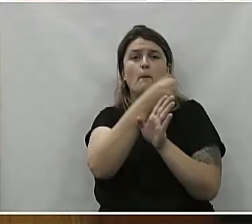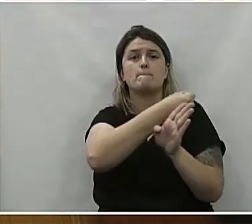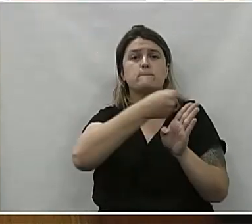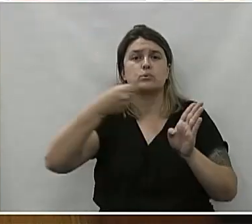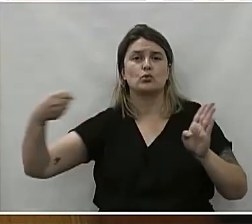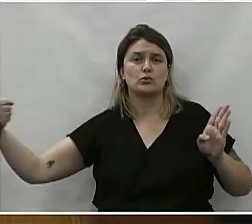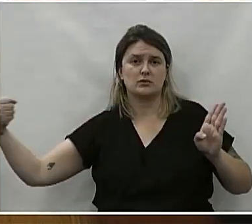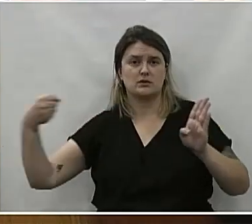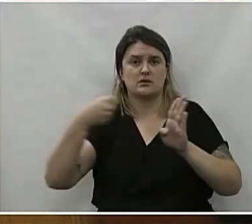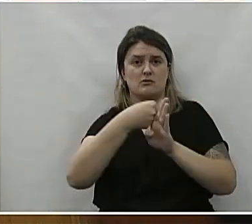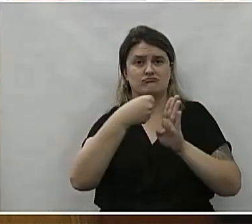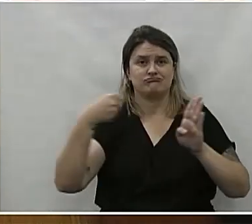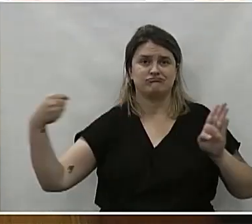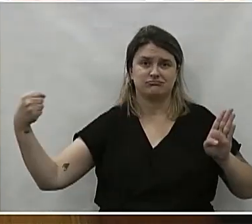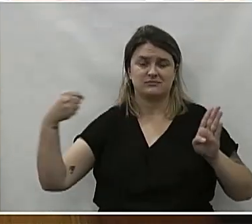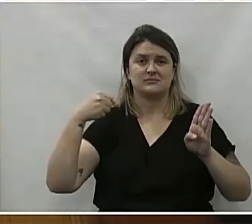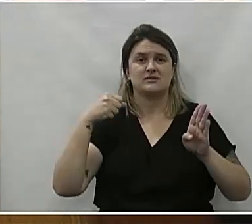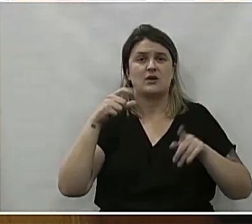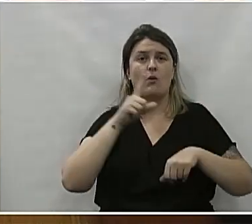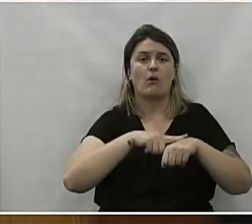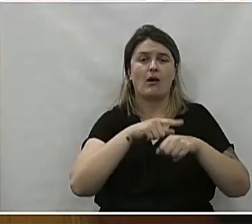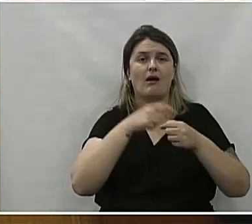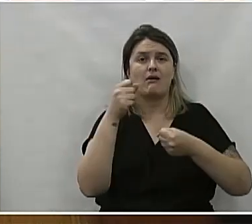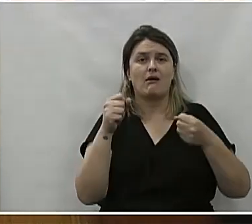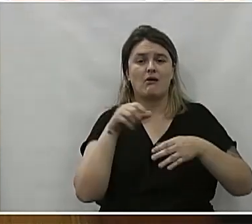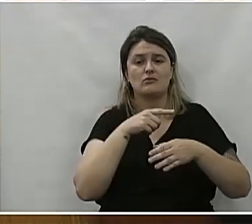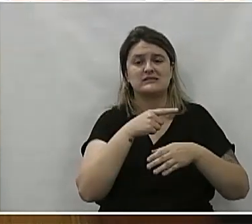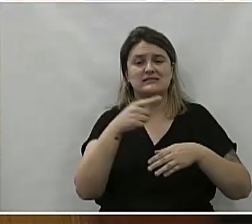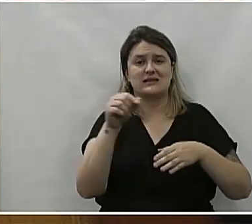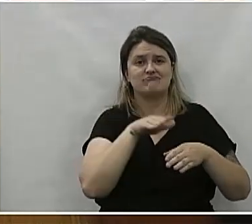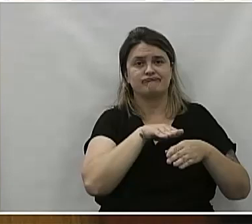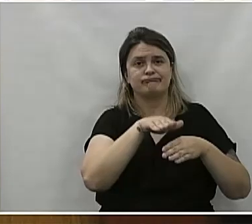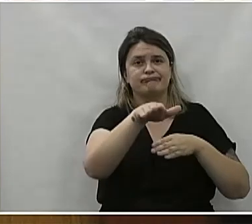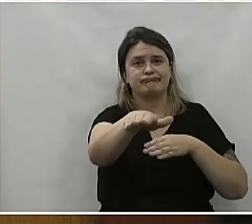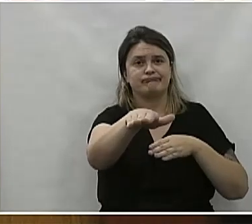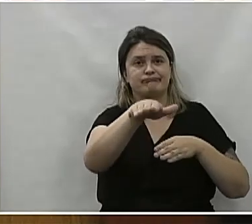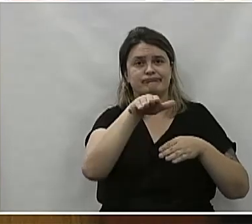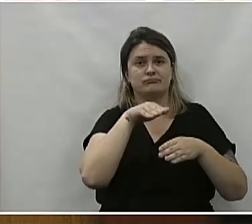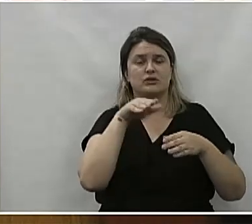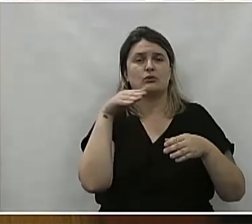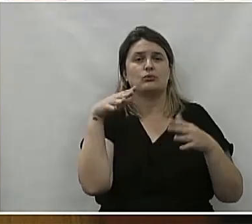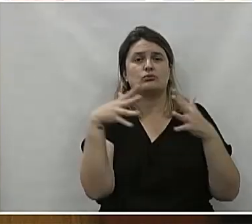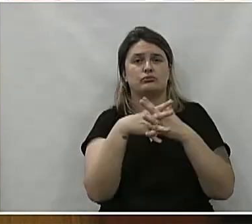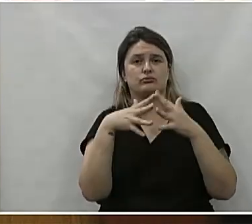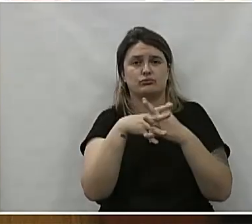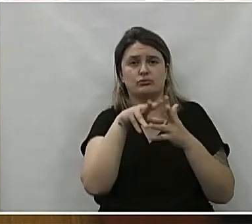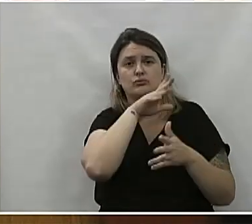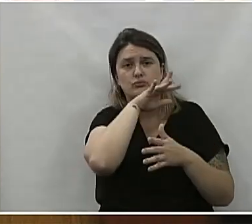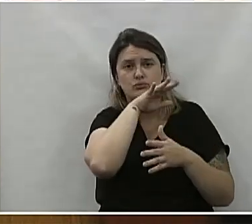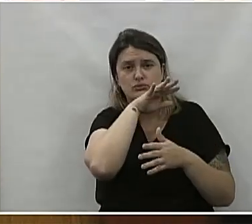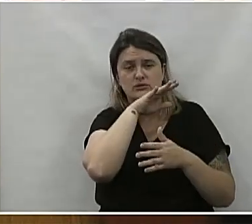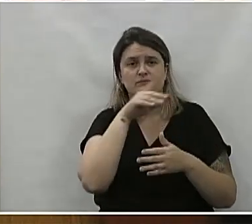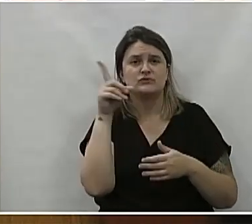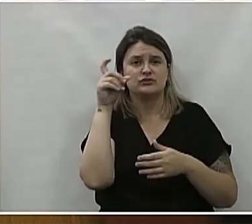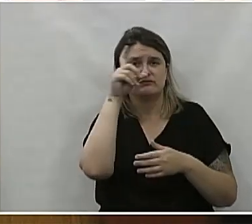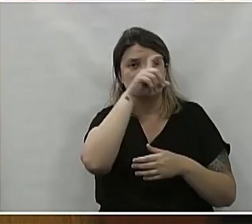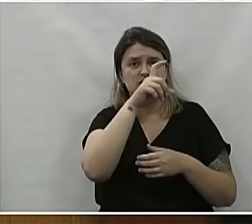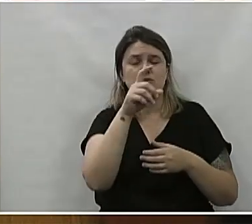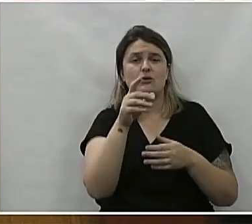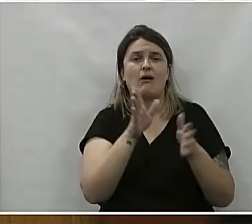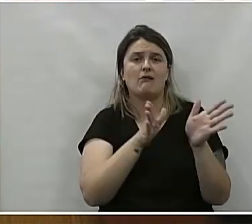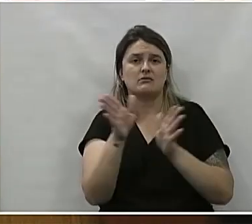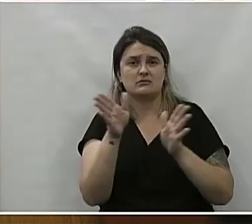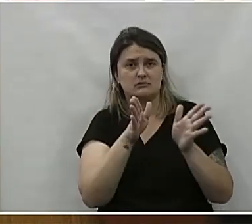gerando sérios transtornos Para os moradores e proprietários de veículos Que utilizam essa garagem regularmente A dificuldade de manobra e